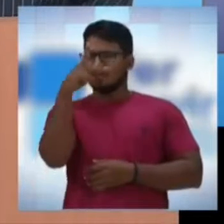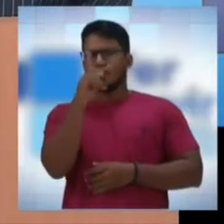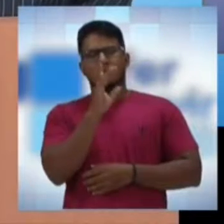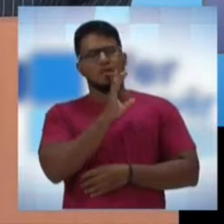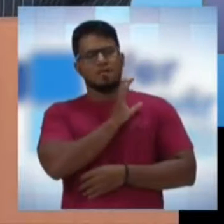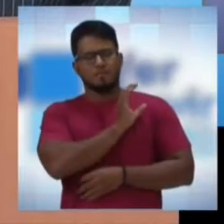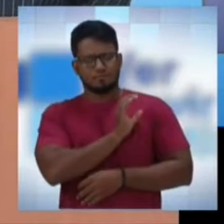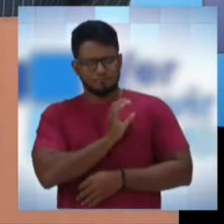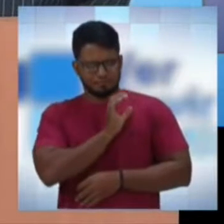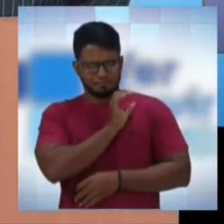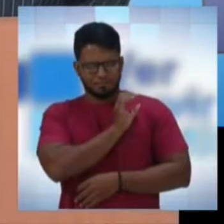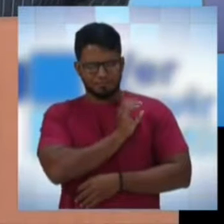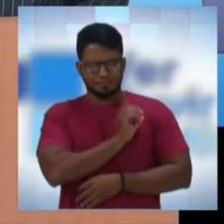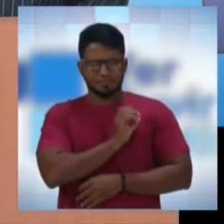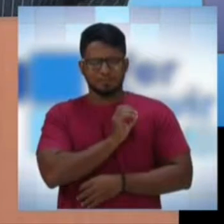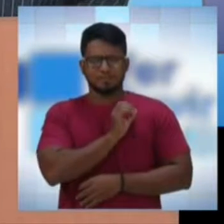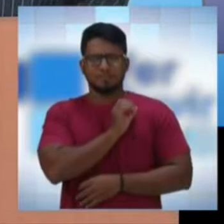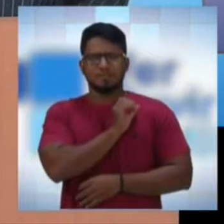seu